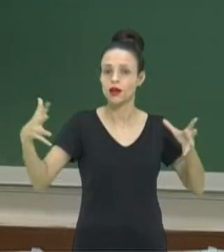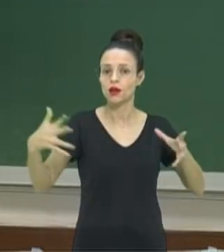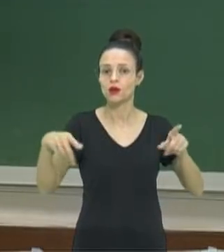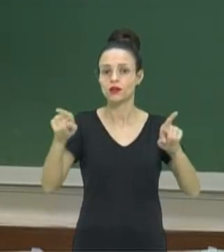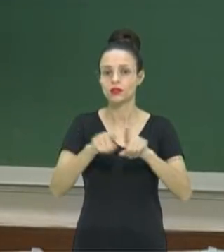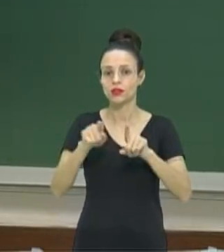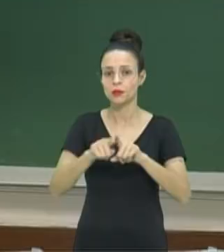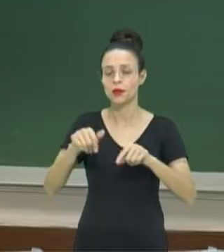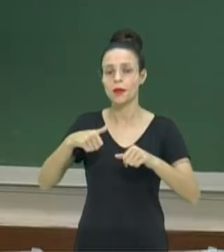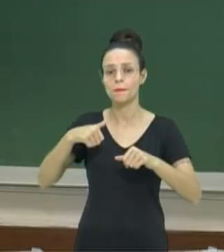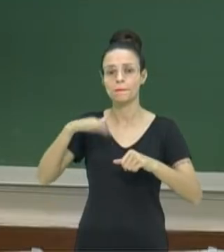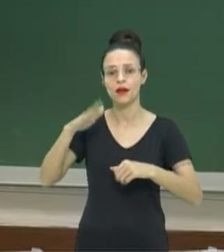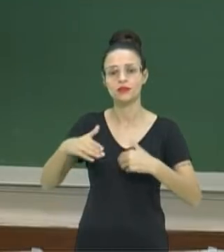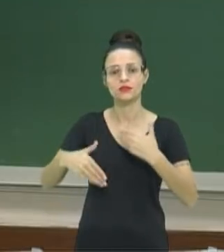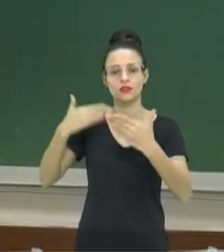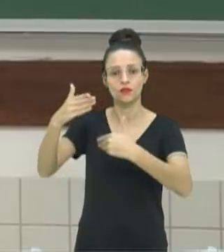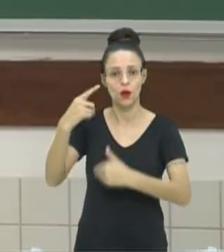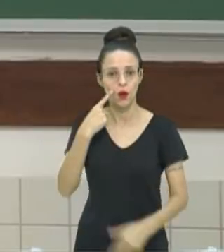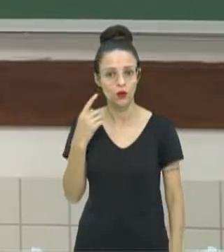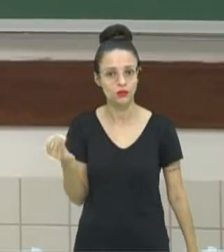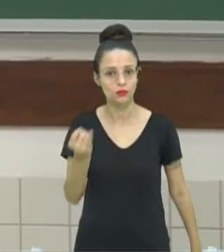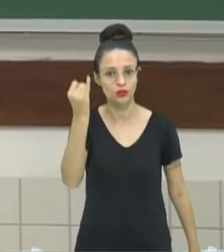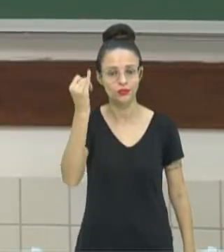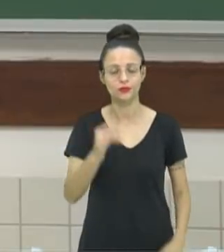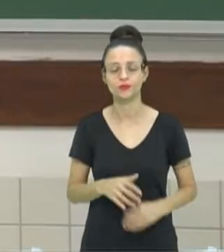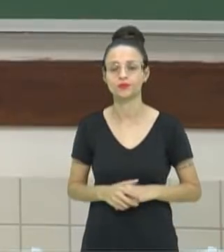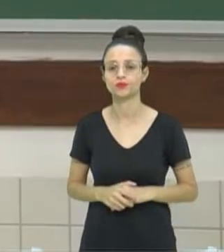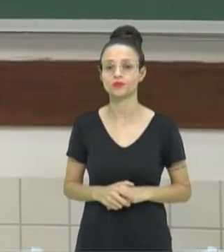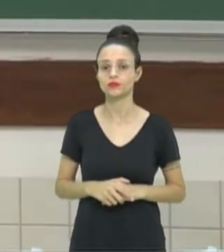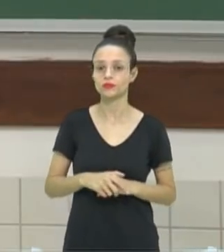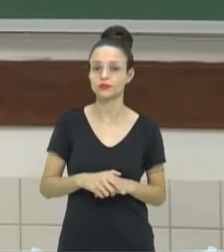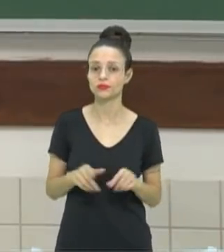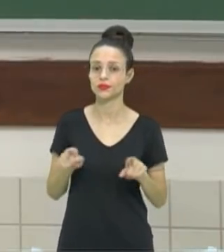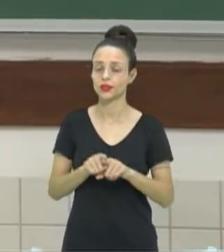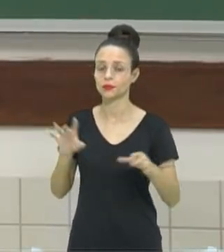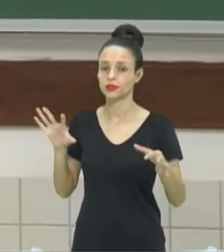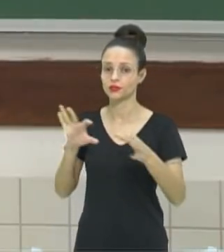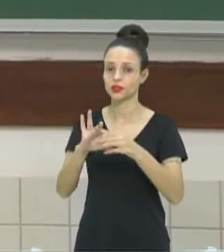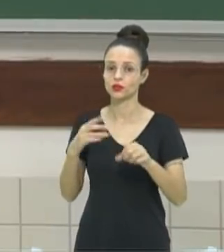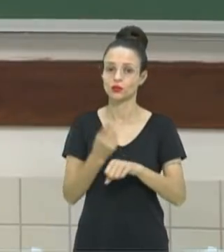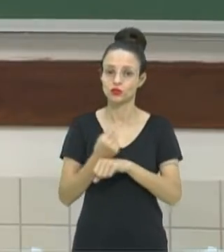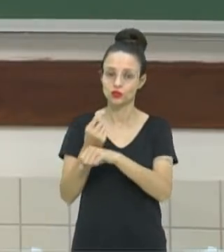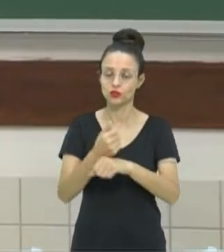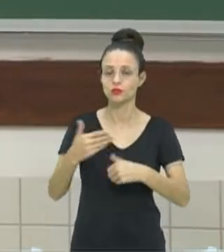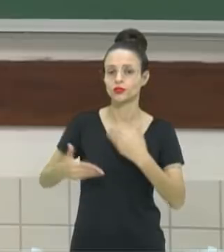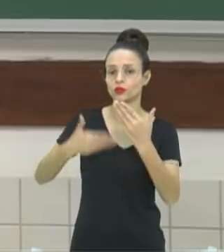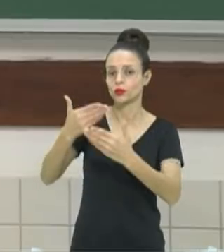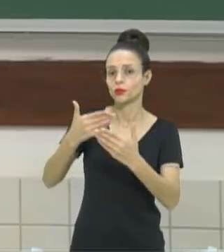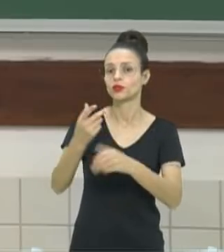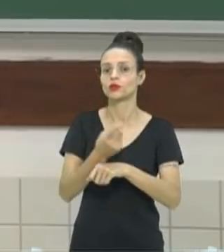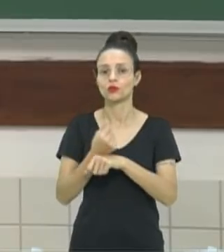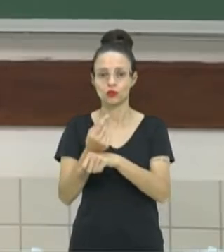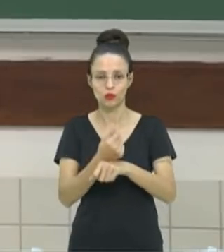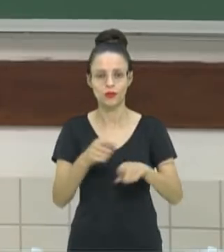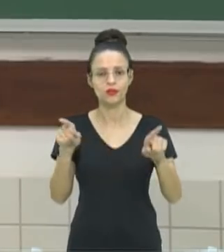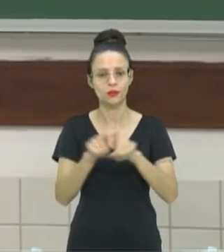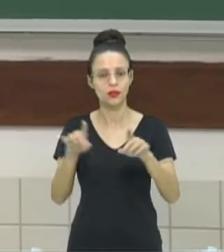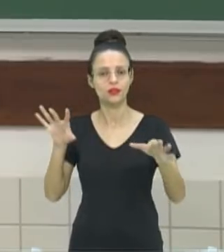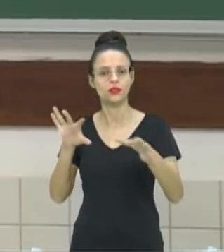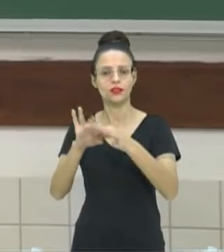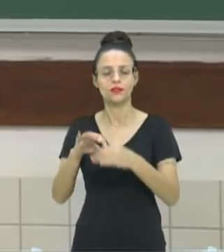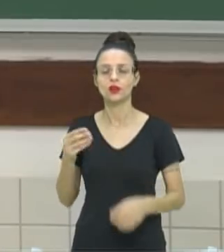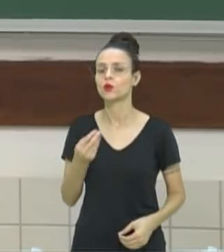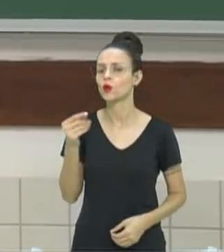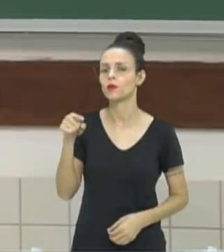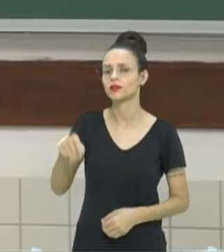mais desenvolvidas. Olha que importante. Tem a ver com a economia, tem a ver com o desenvolvimento econômico e tem a ver o quanto